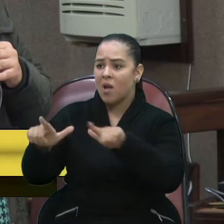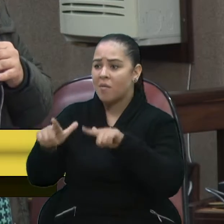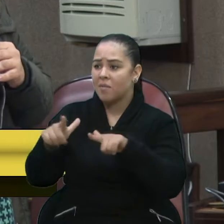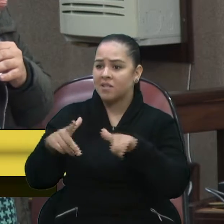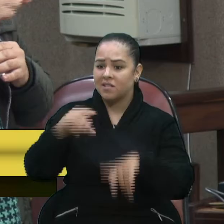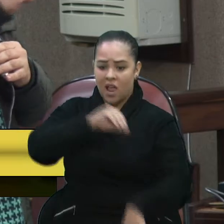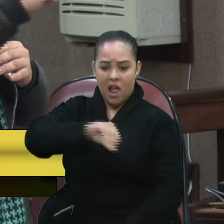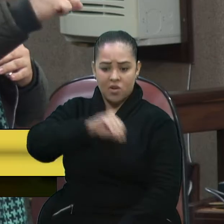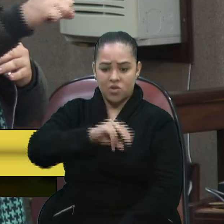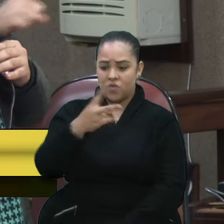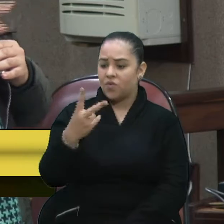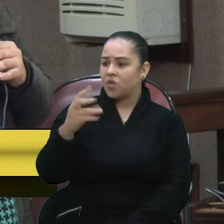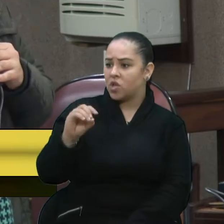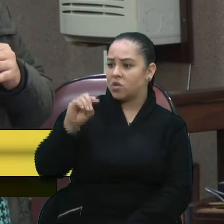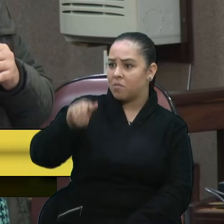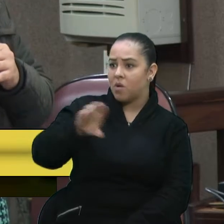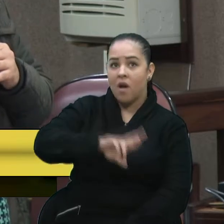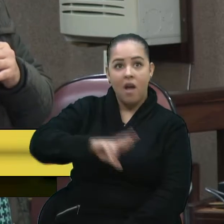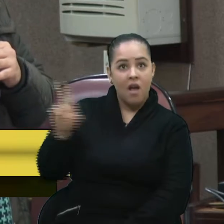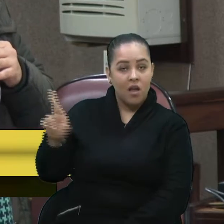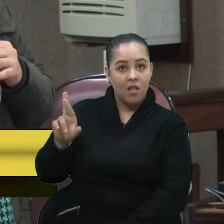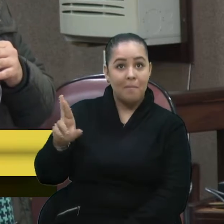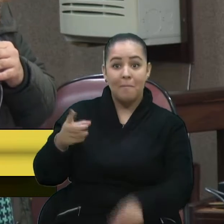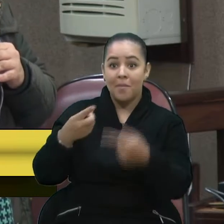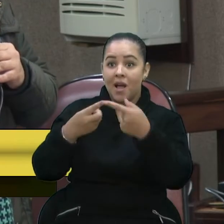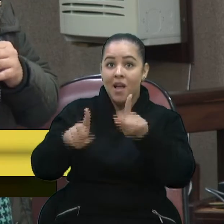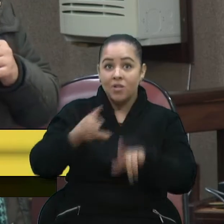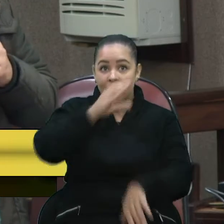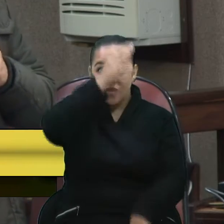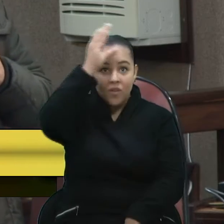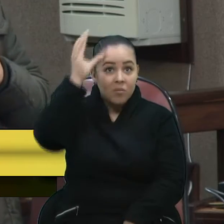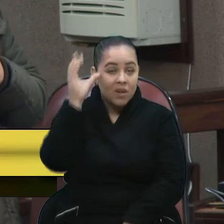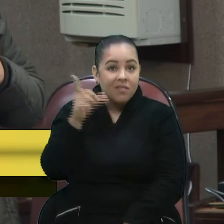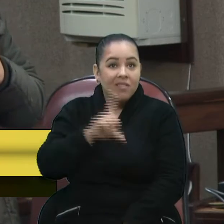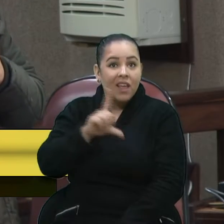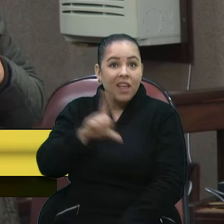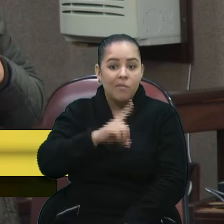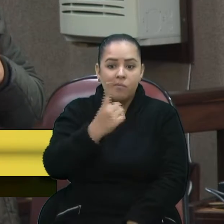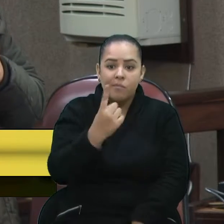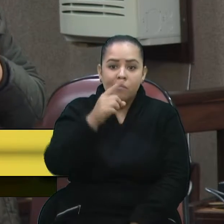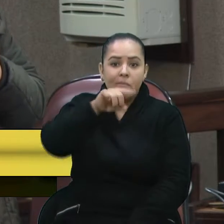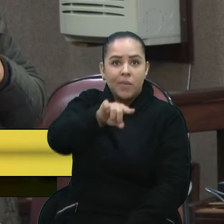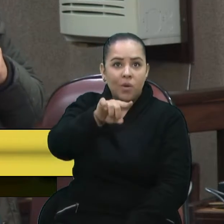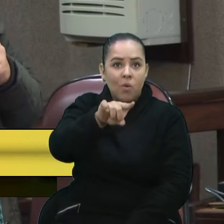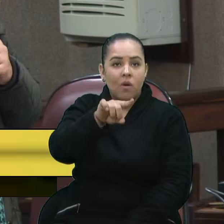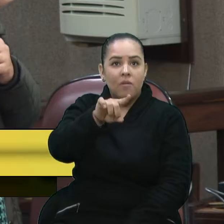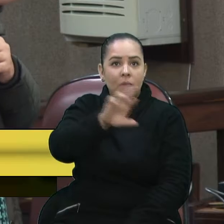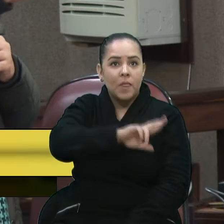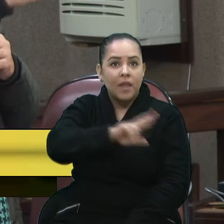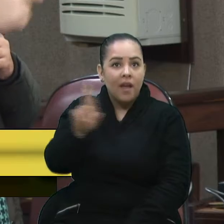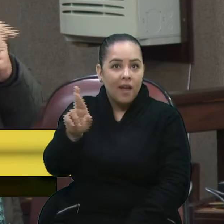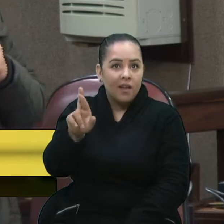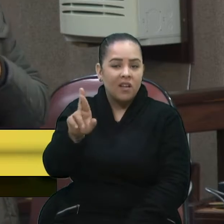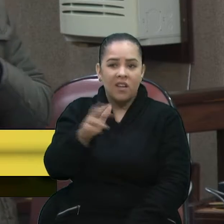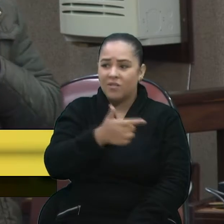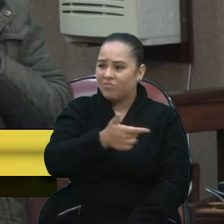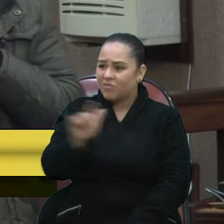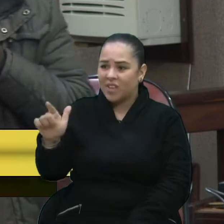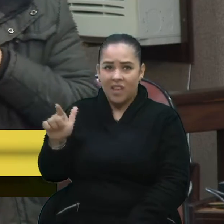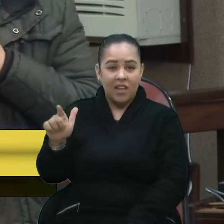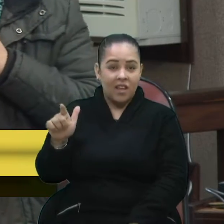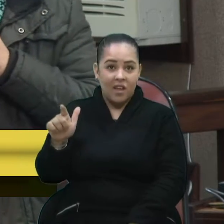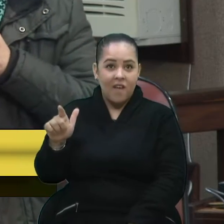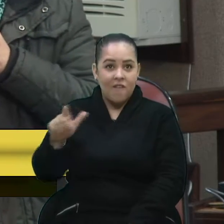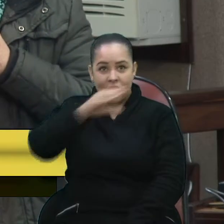Mas os enfermeiros dessa cidadezinha ganham 1.000 e poucos reais. Não tem enfermeiros nessas cidades do interior. E quando